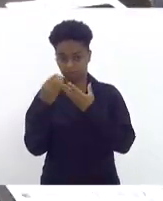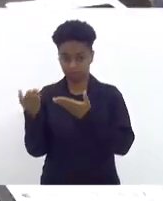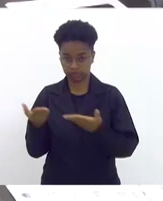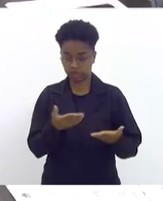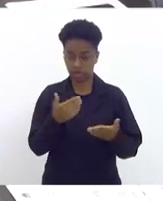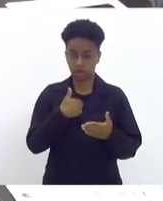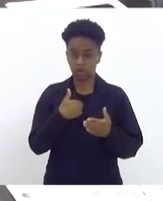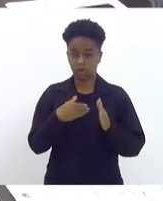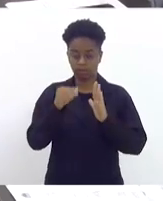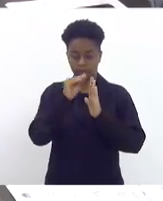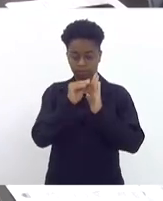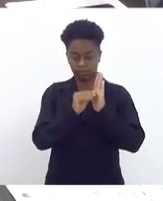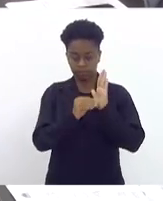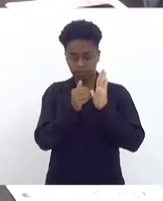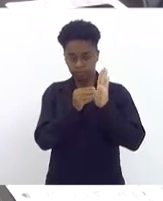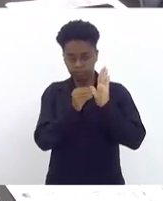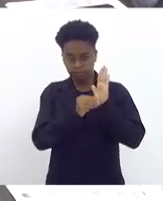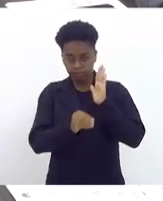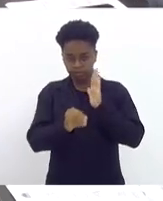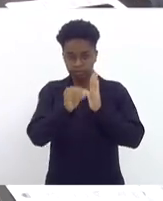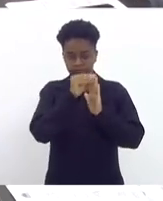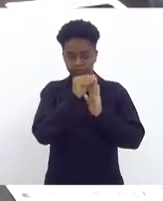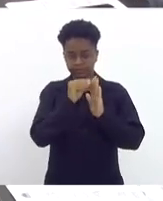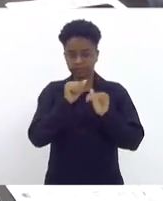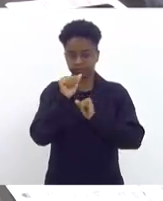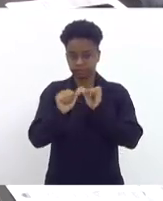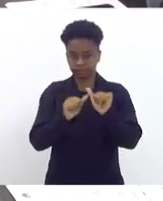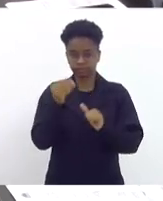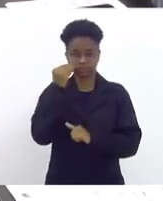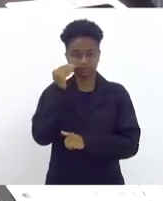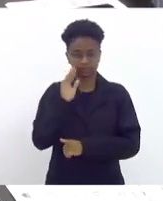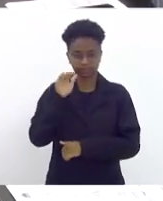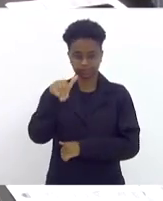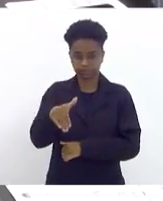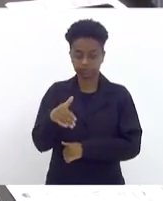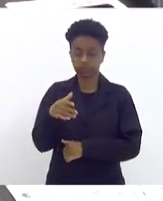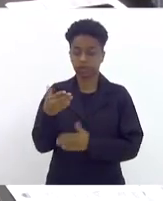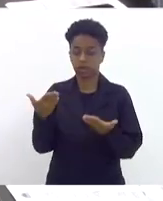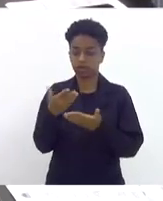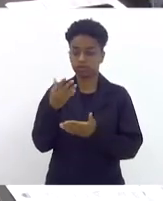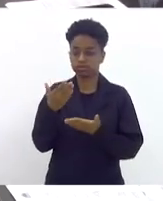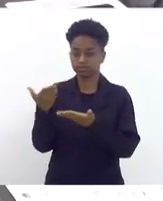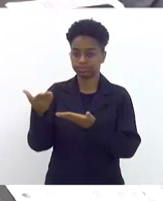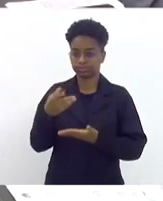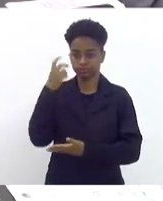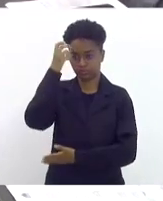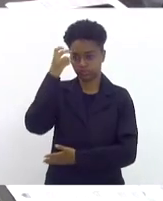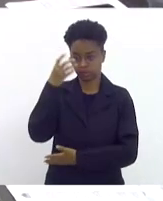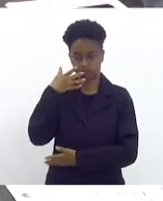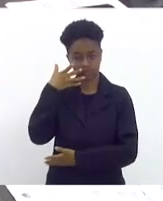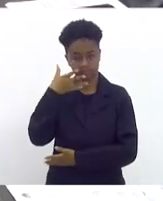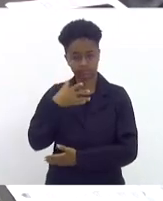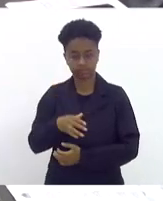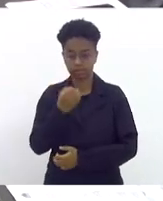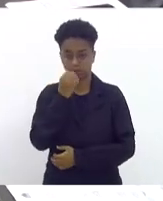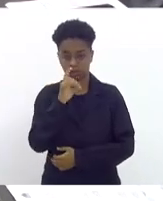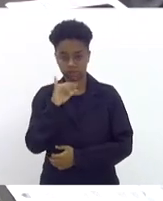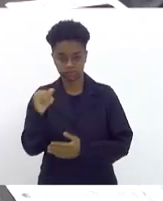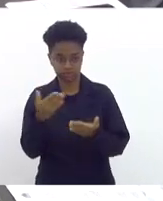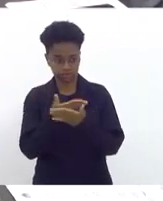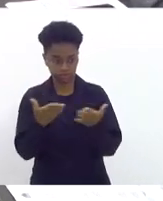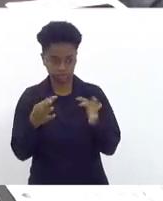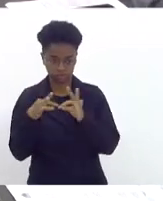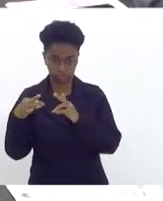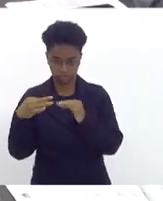pular relatoria de vossa excelência eu vou trazer ainda estamos na extraordinária passar a palavra pra deputada Verônica presidente Bom dia a todos os